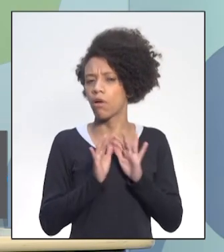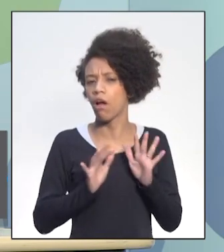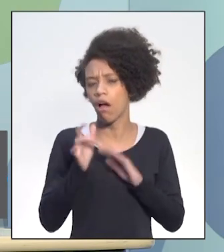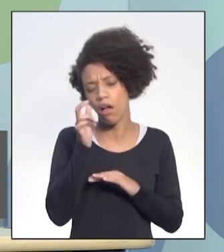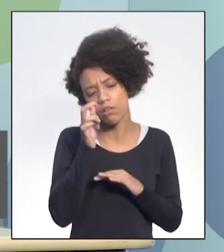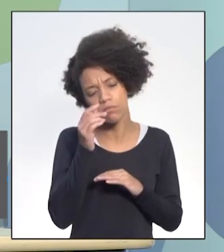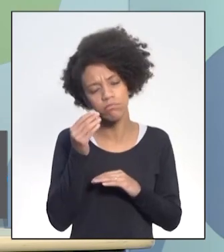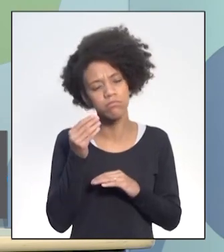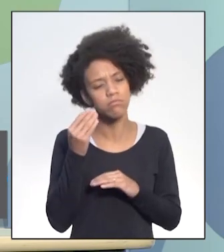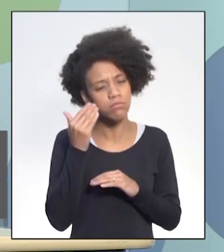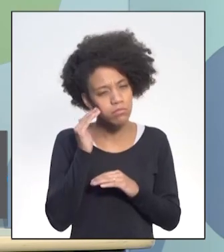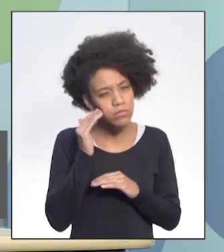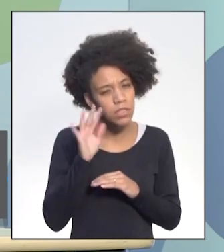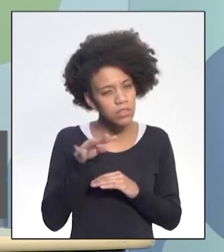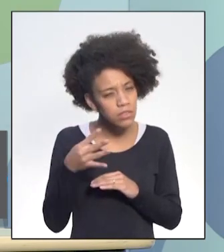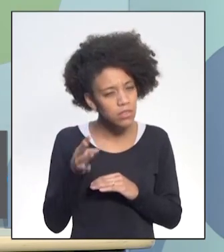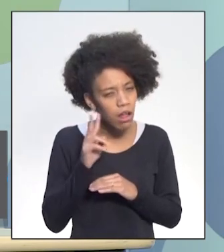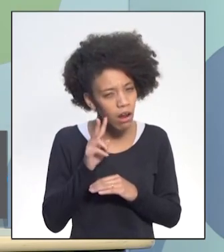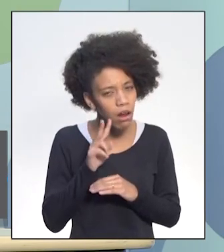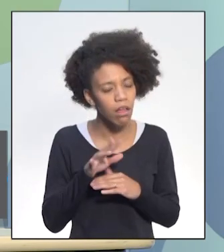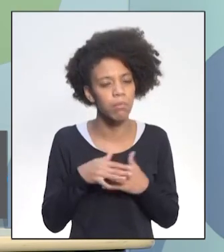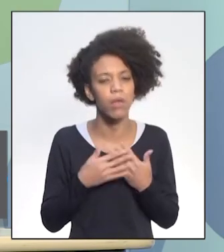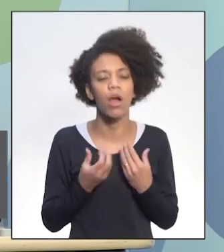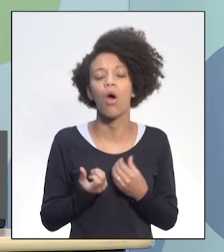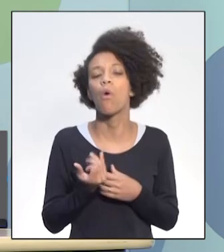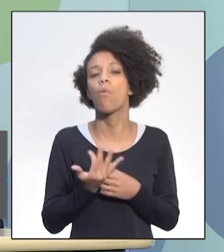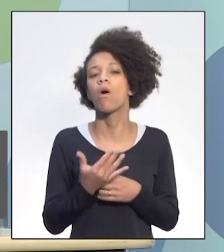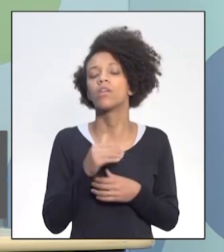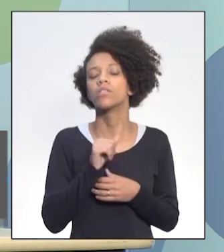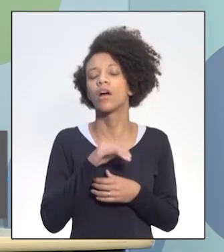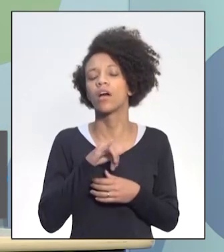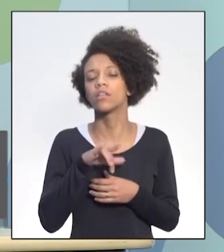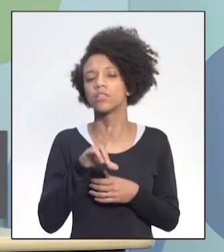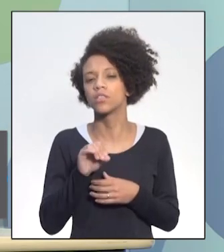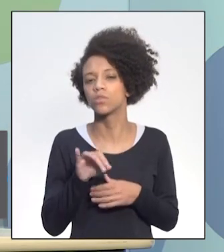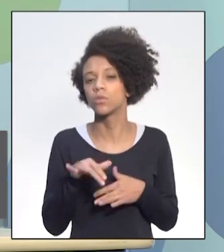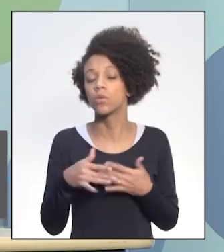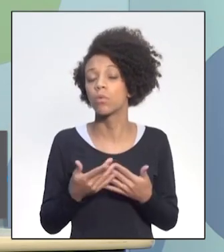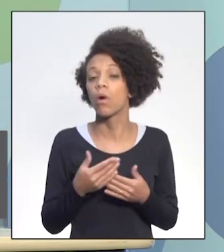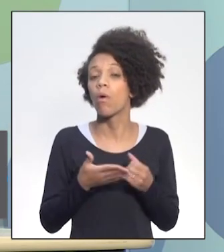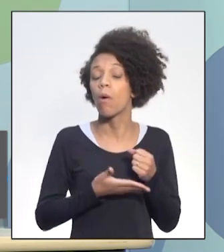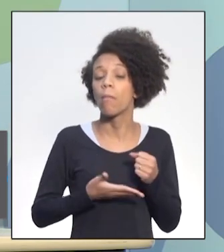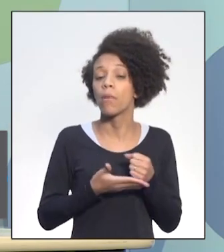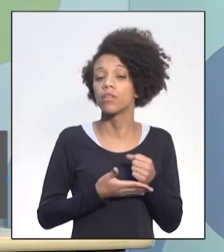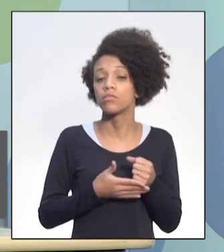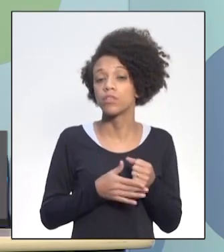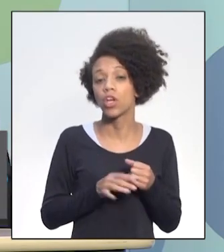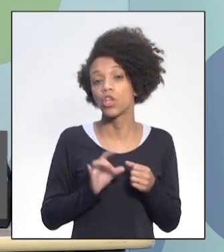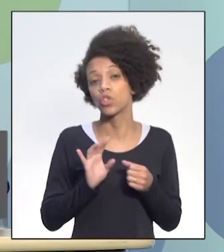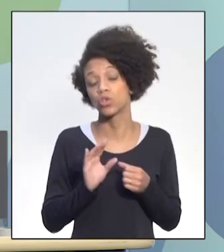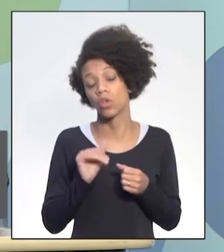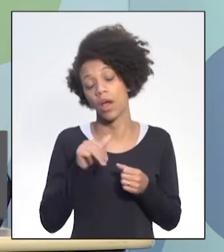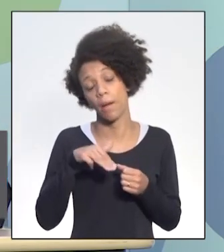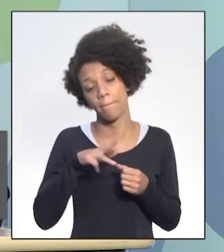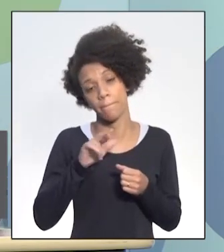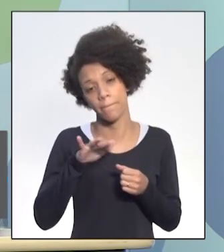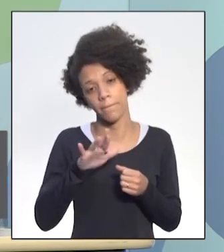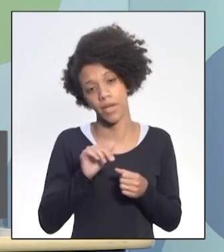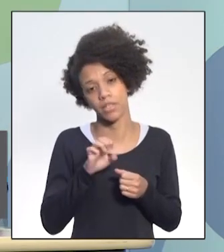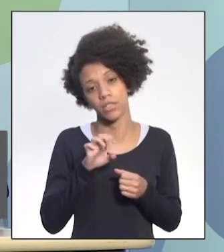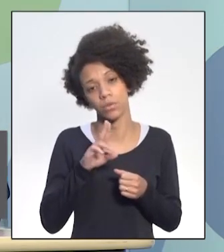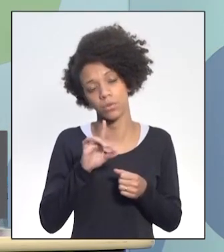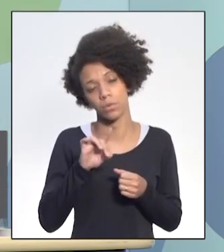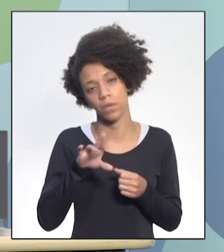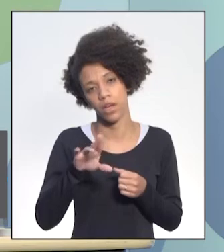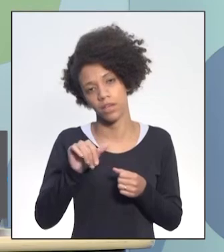para eles entenderem dentro da tabelinha quais são ácidos e quais são básicos? Perfeito. Somente a Maria Eduarda, que eu vi aqui, eu consegui enxergar que é muita gente,